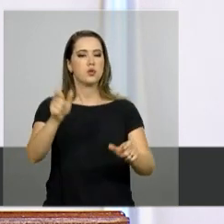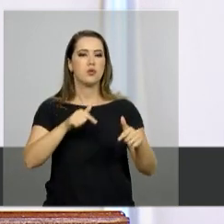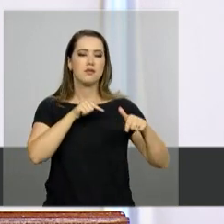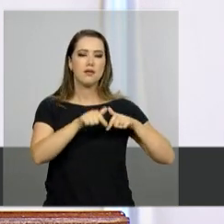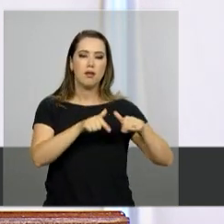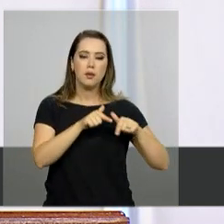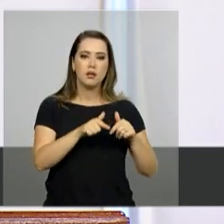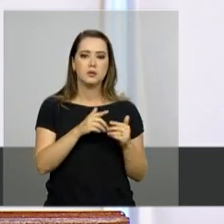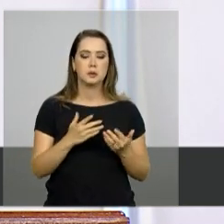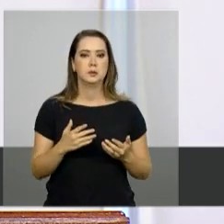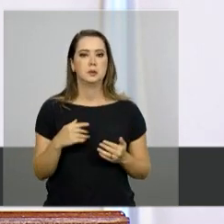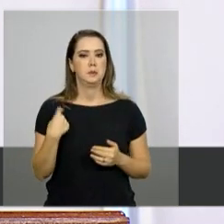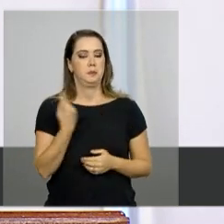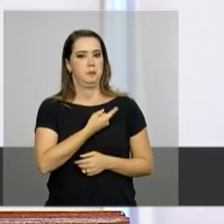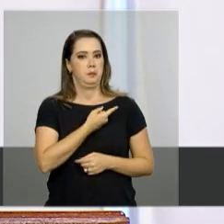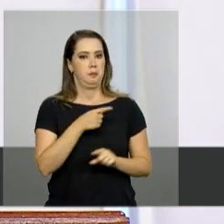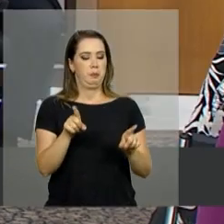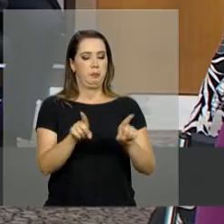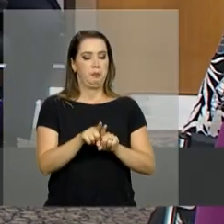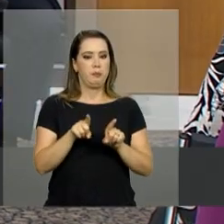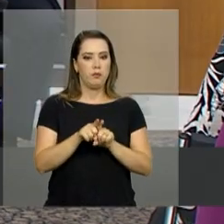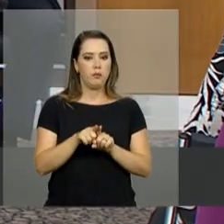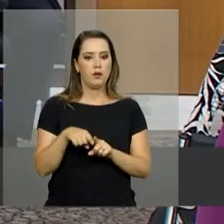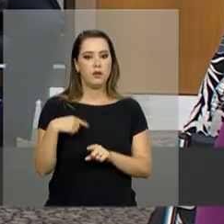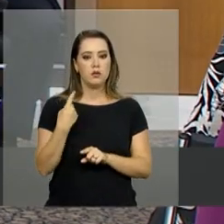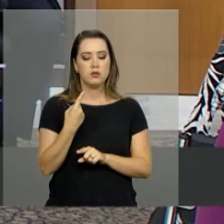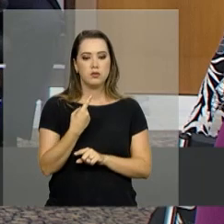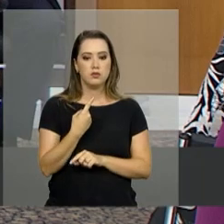e sobre mais nós também cuidamos